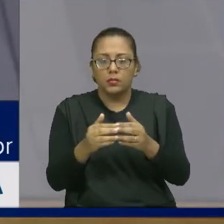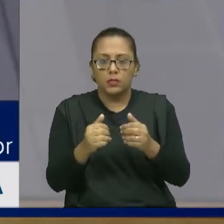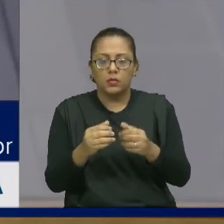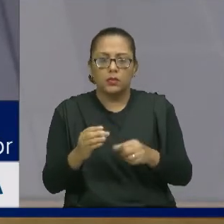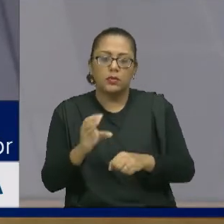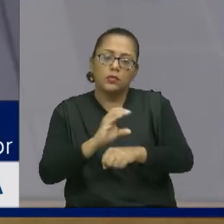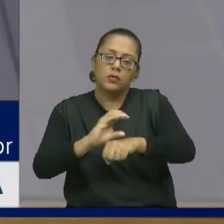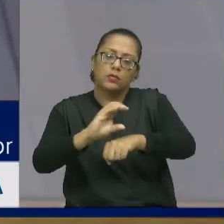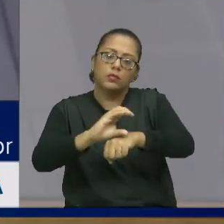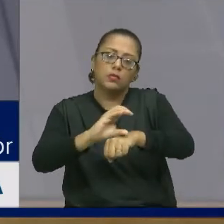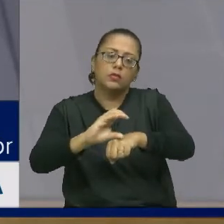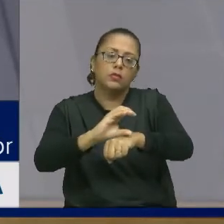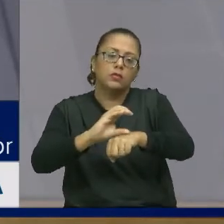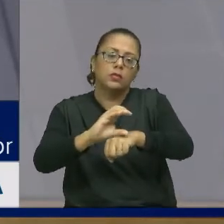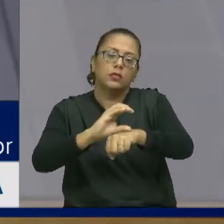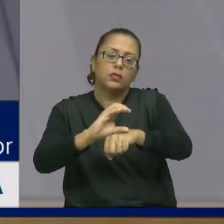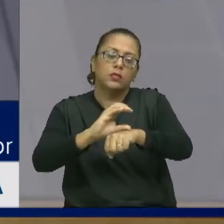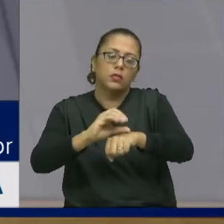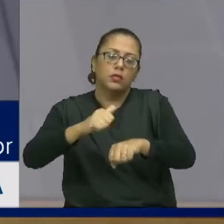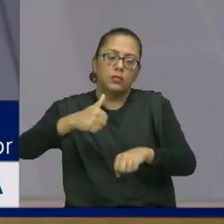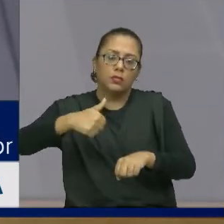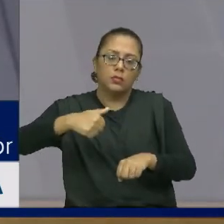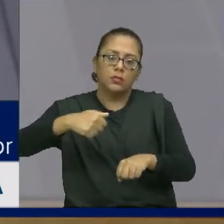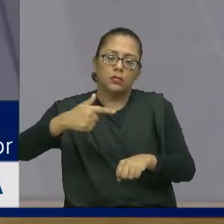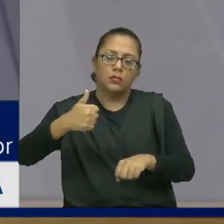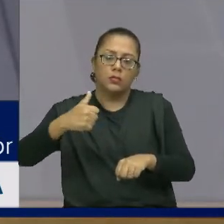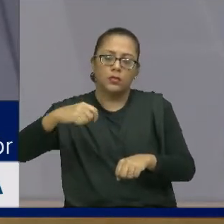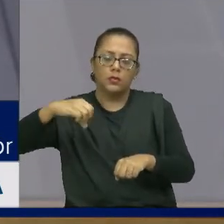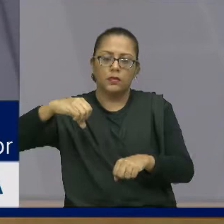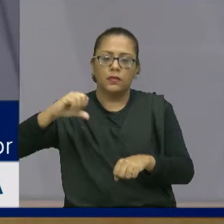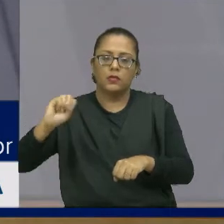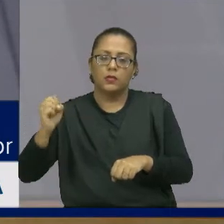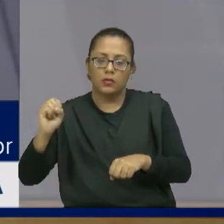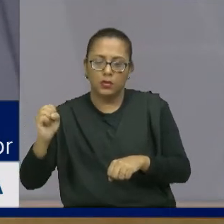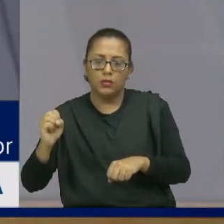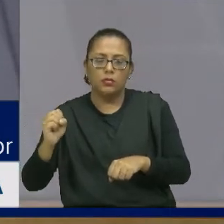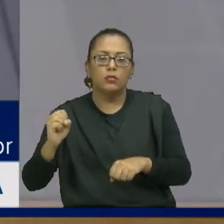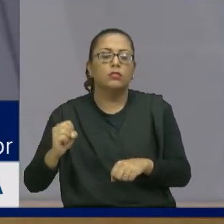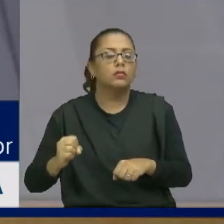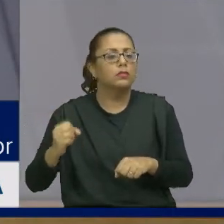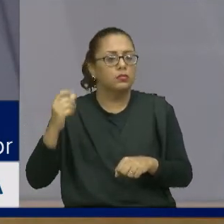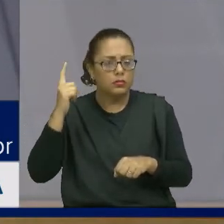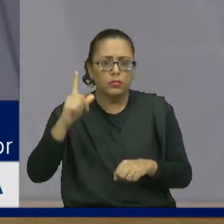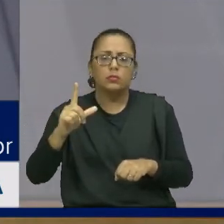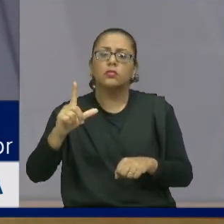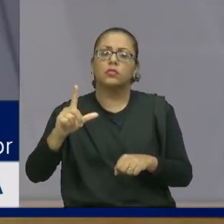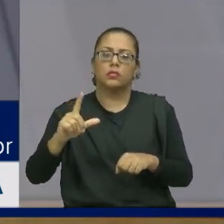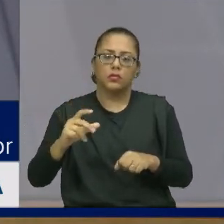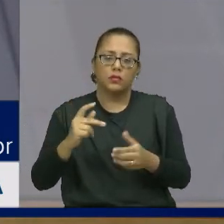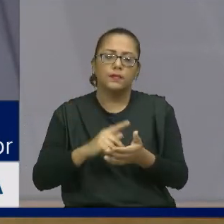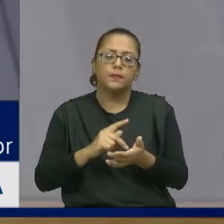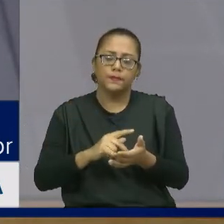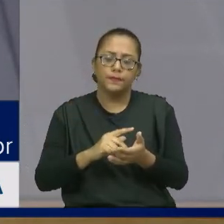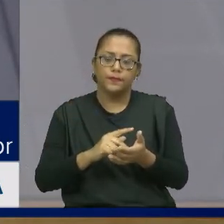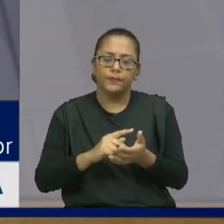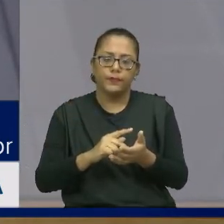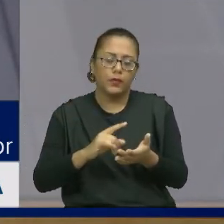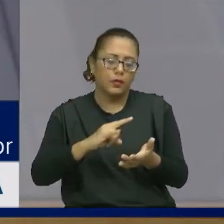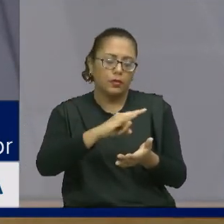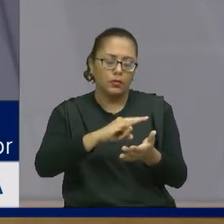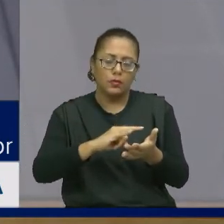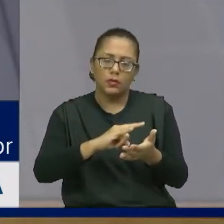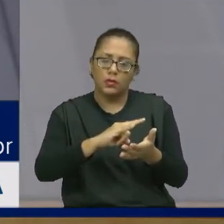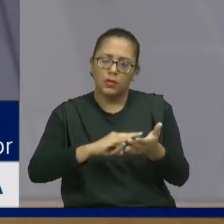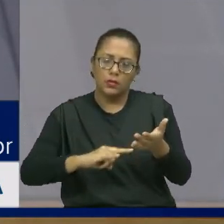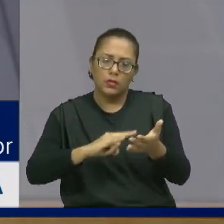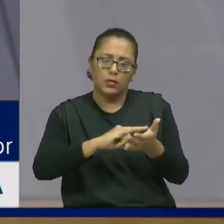de 1988 garantiu isso. Então, quero ler aqui este documento, porque, baseado neste